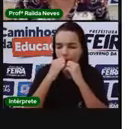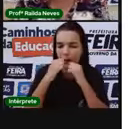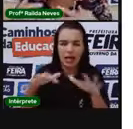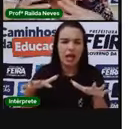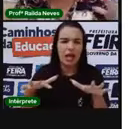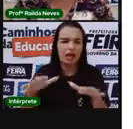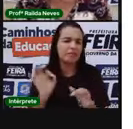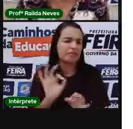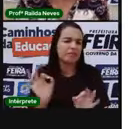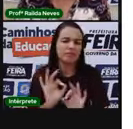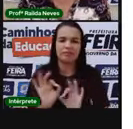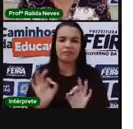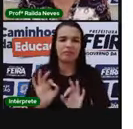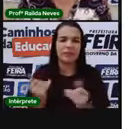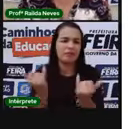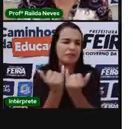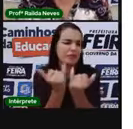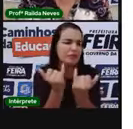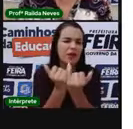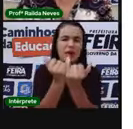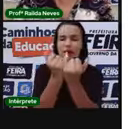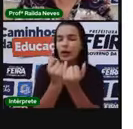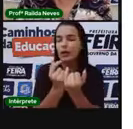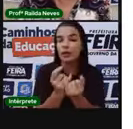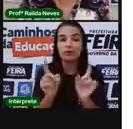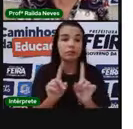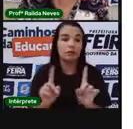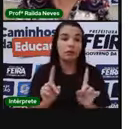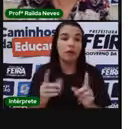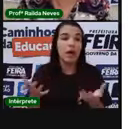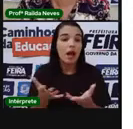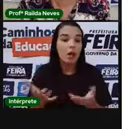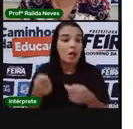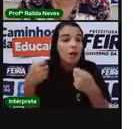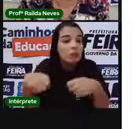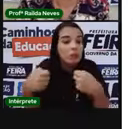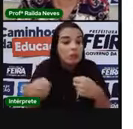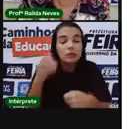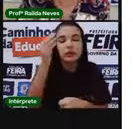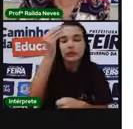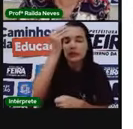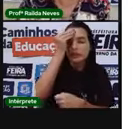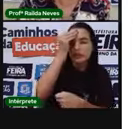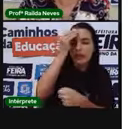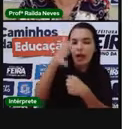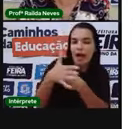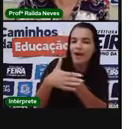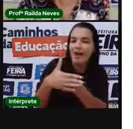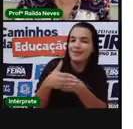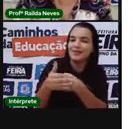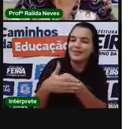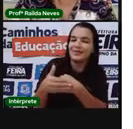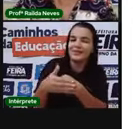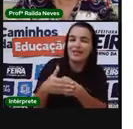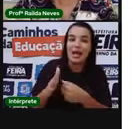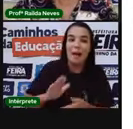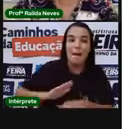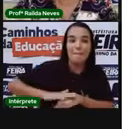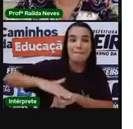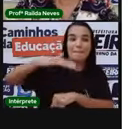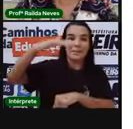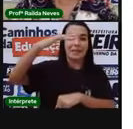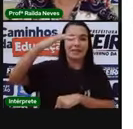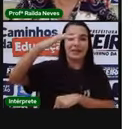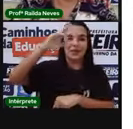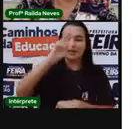para que fofoca, nada disso, tá? Então, o afeto é a minha maior valentia. Vamos torcer para